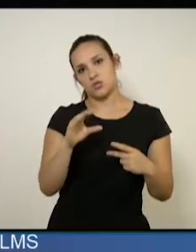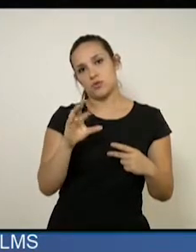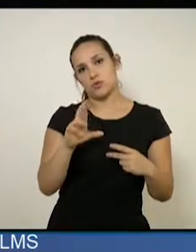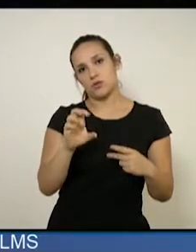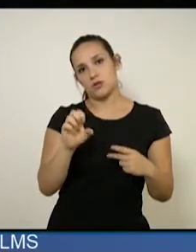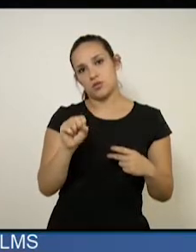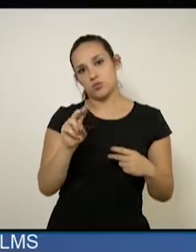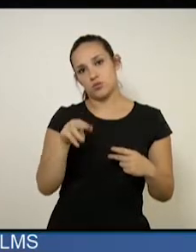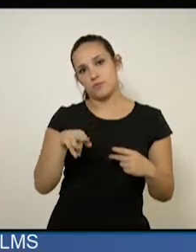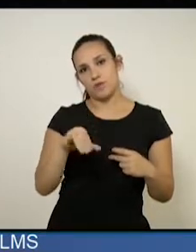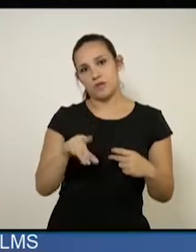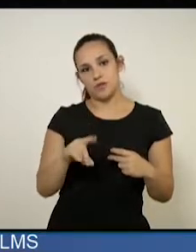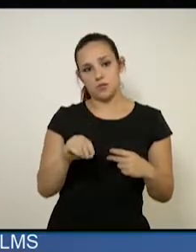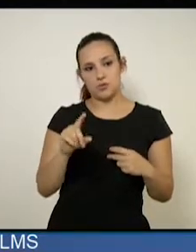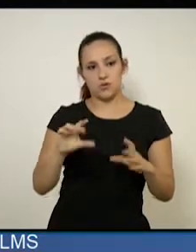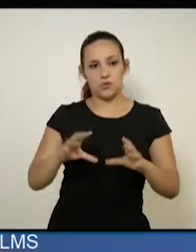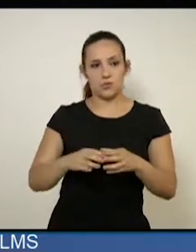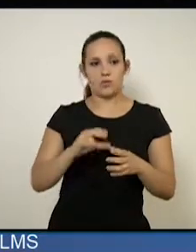Então, senhor presidente,